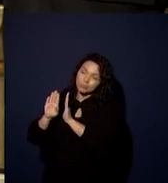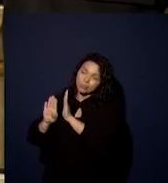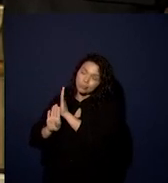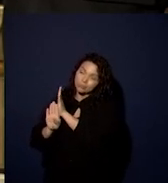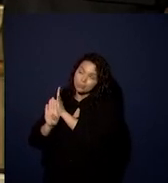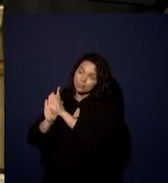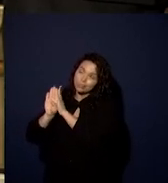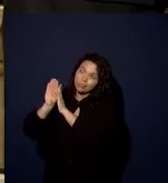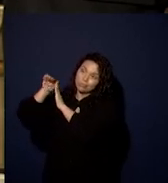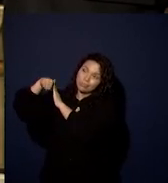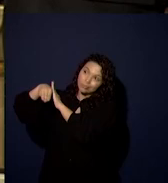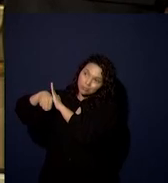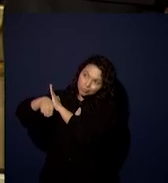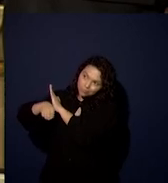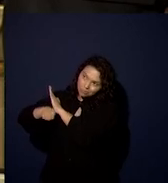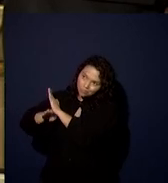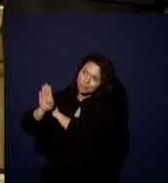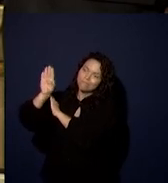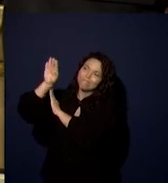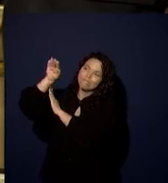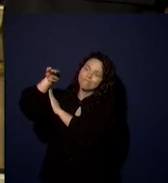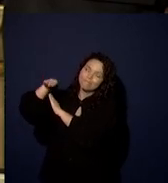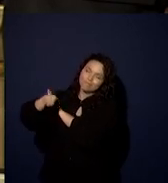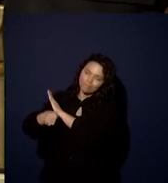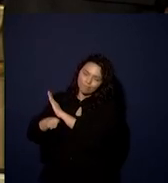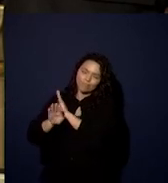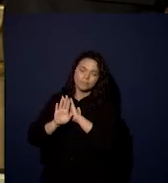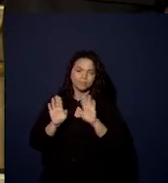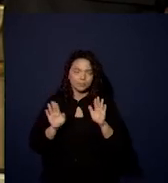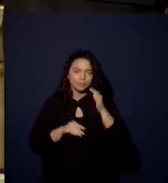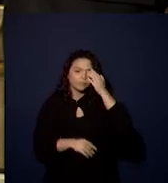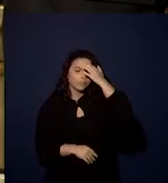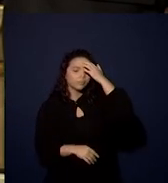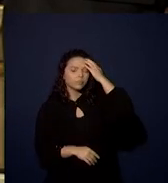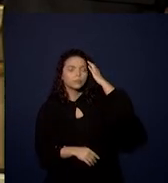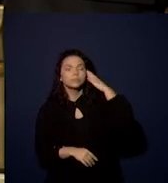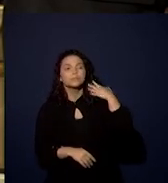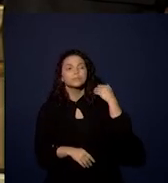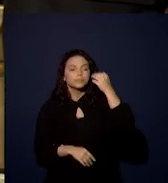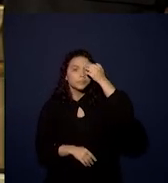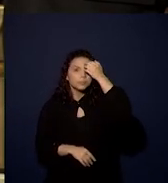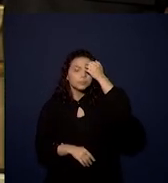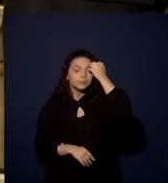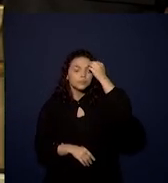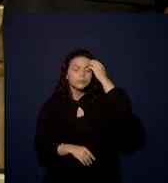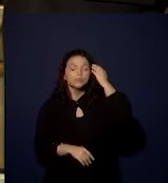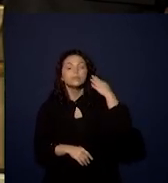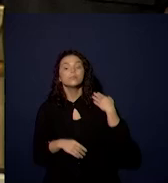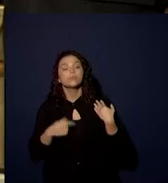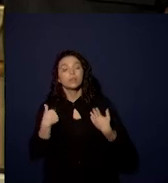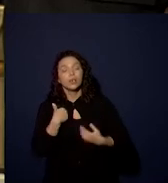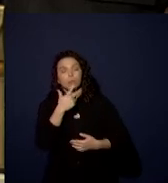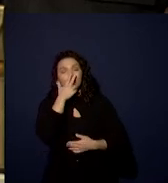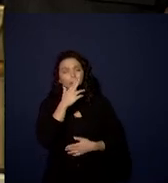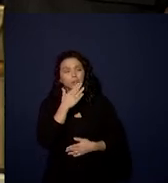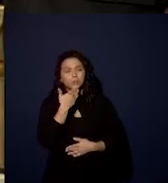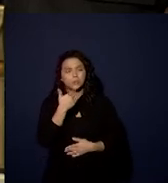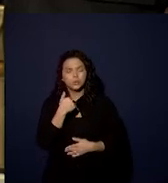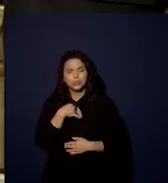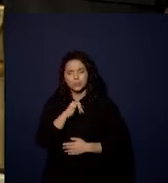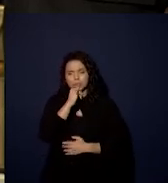playback razoável nunca pega excepcional Maurício alguma coisa complementar talvez dá um exemplo